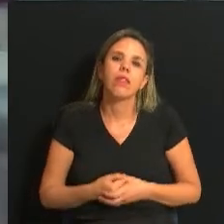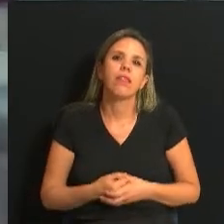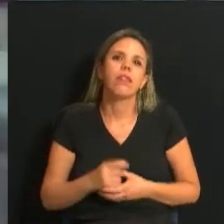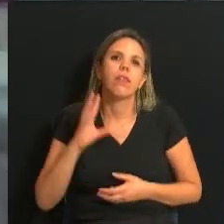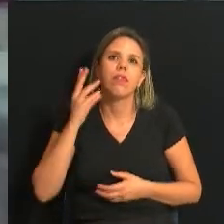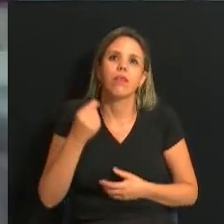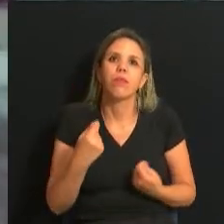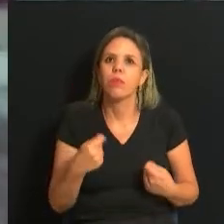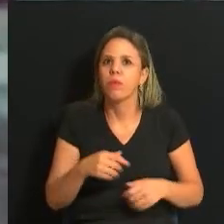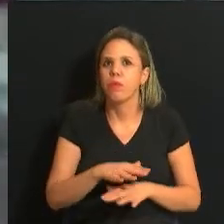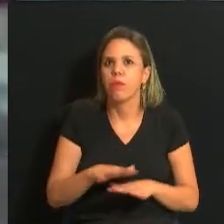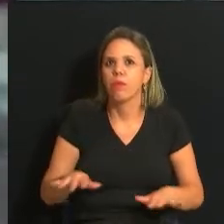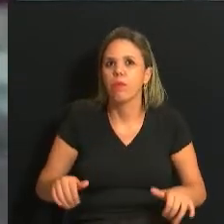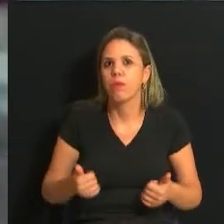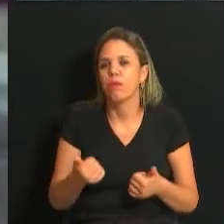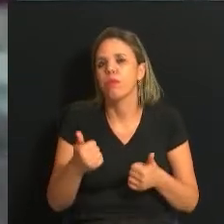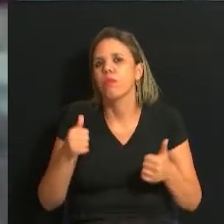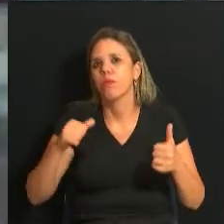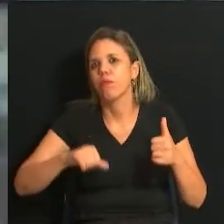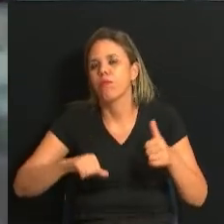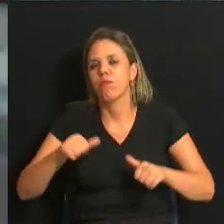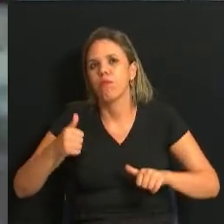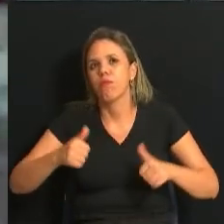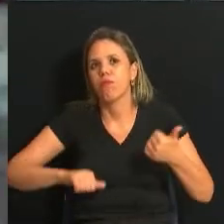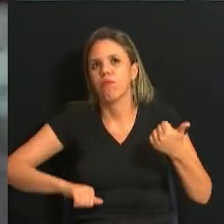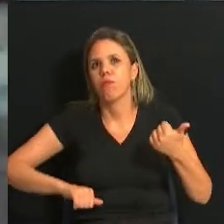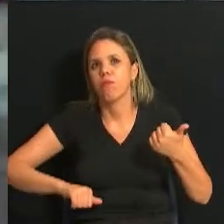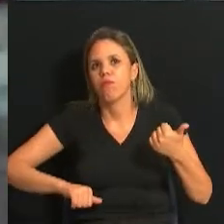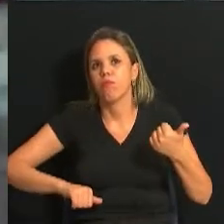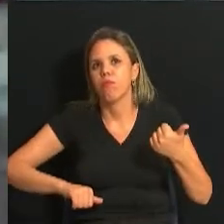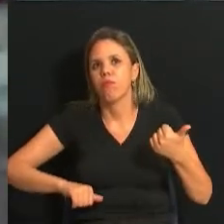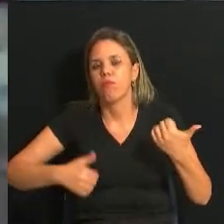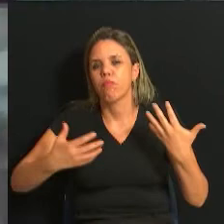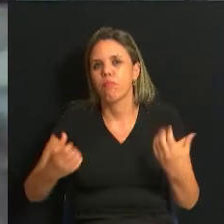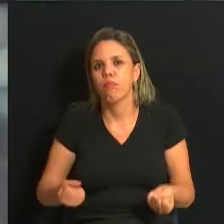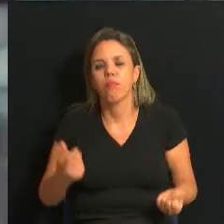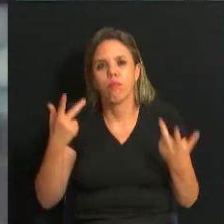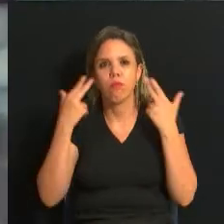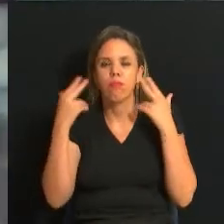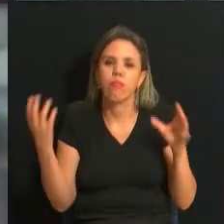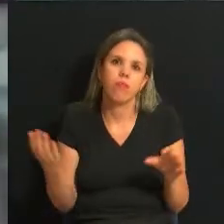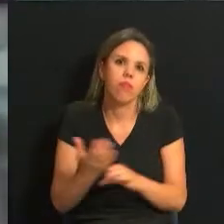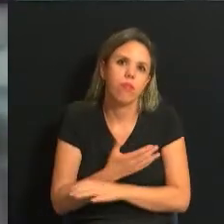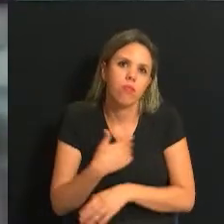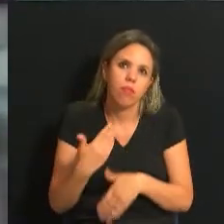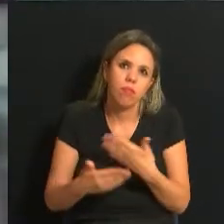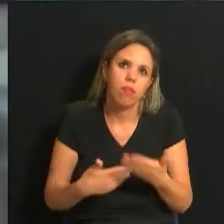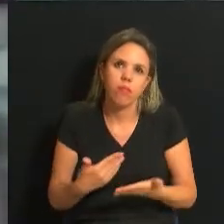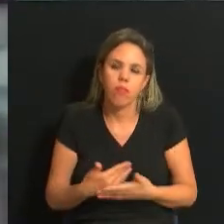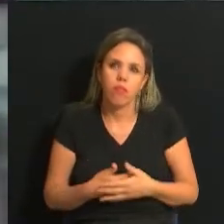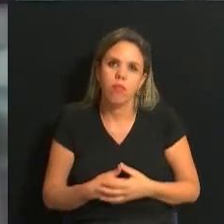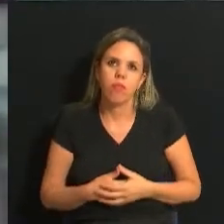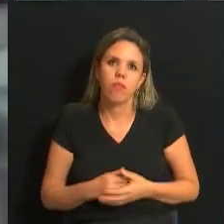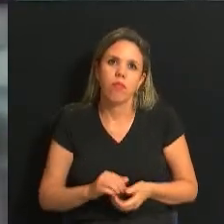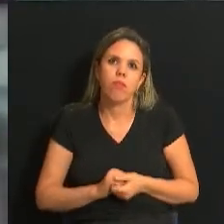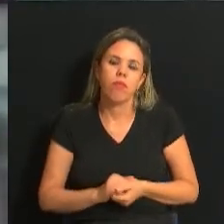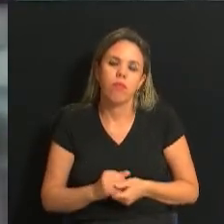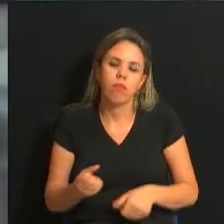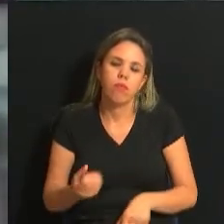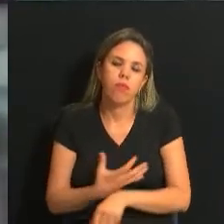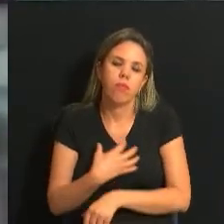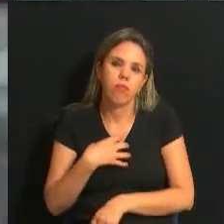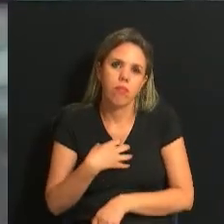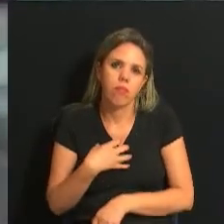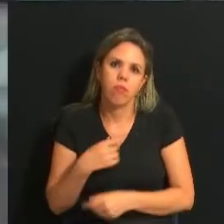tem sentimento positivo e negativo, e você abraça isso numa totalidade e vai em frente de mão dada com as suas emoções, ao